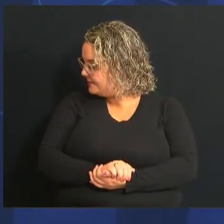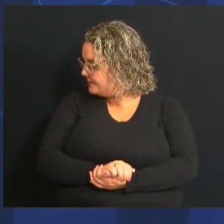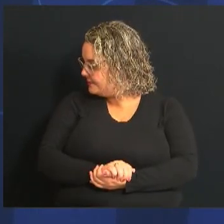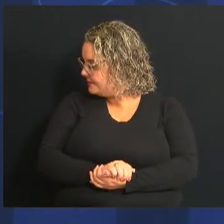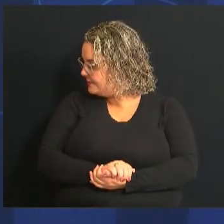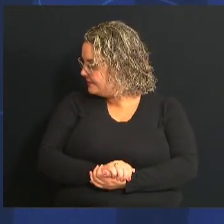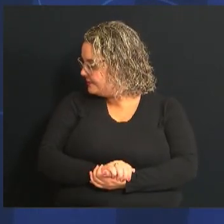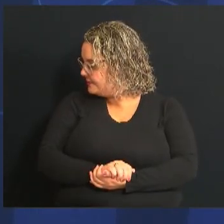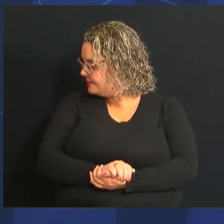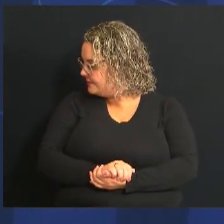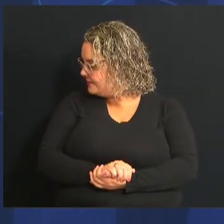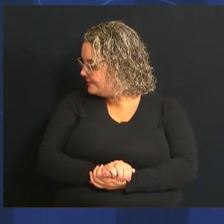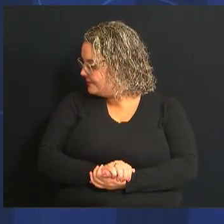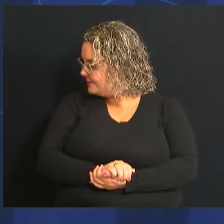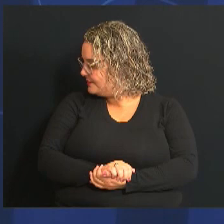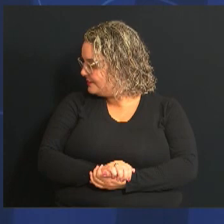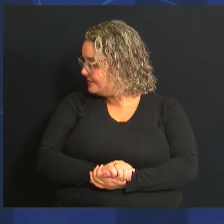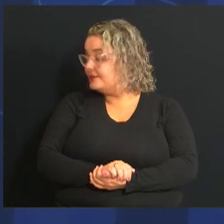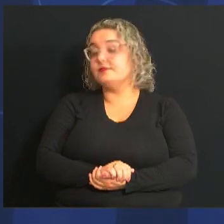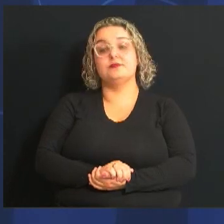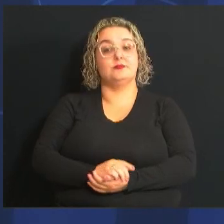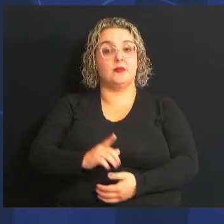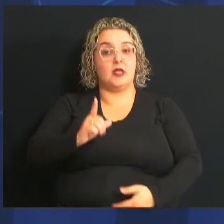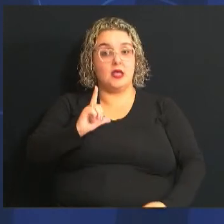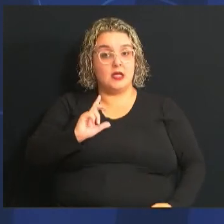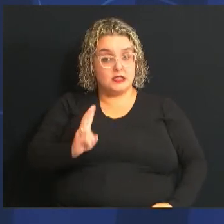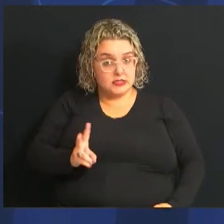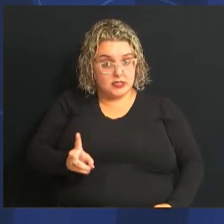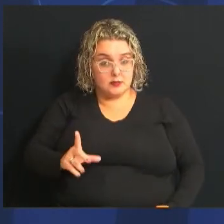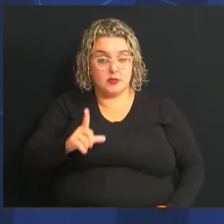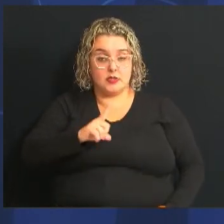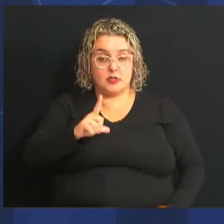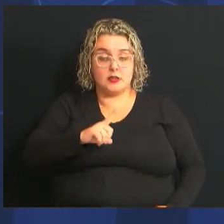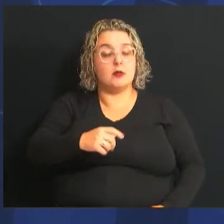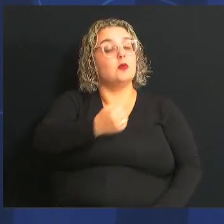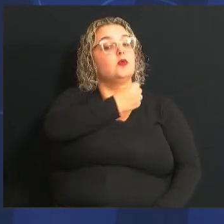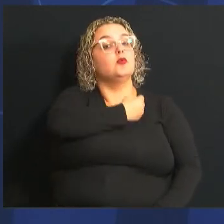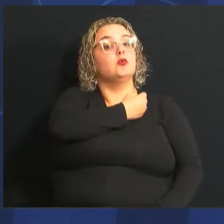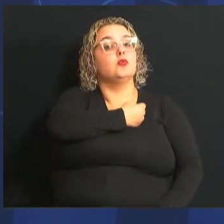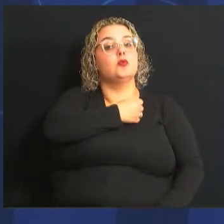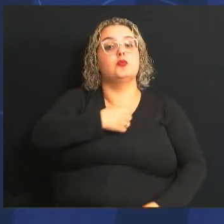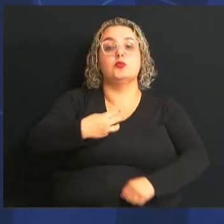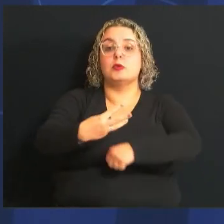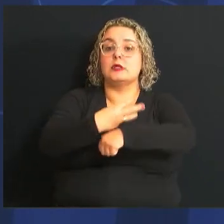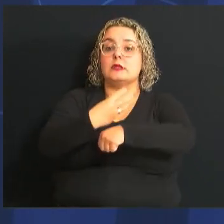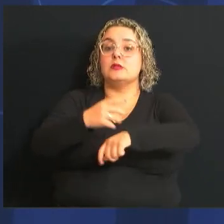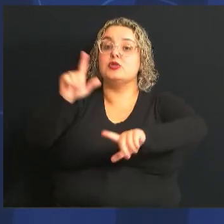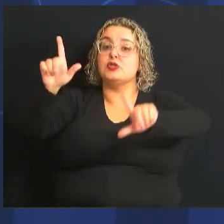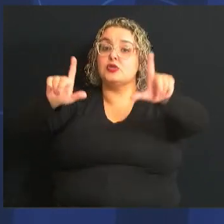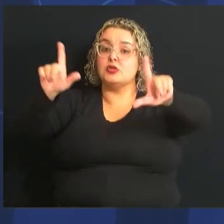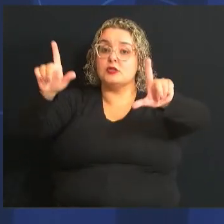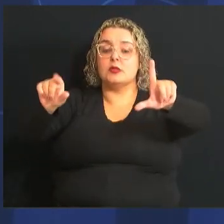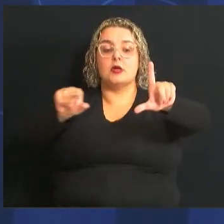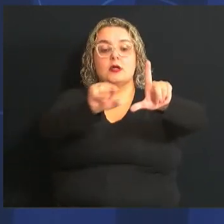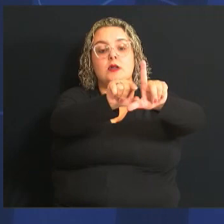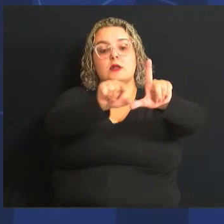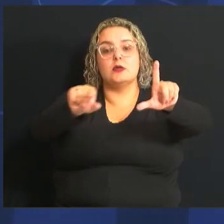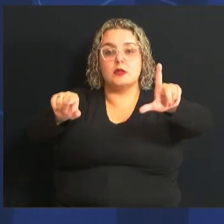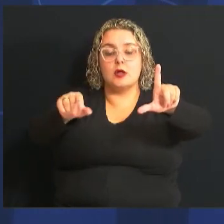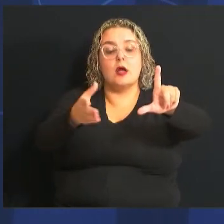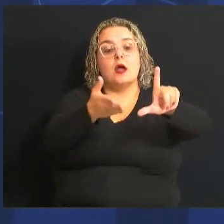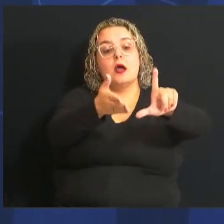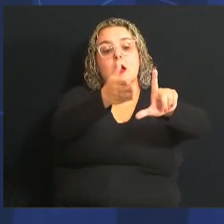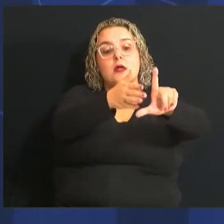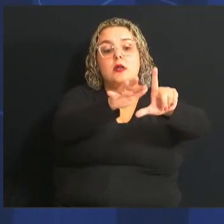978293776. Sempre que o número do nosso WhatsApp aparecer aí na sua tela, um pouco antes tem o nosso QR Code. Como é que ele